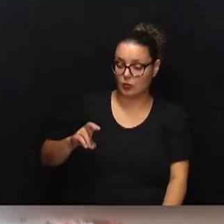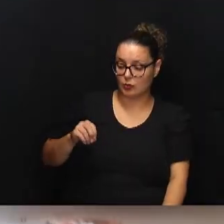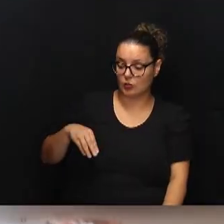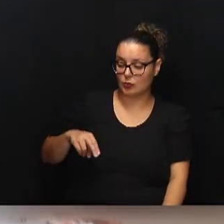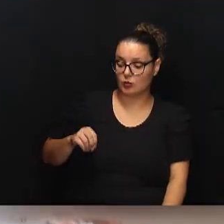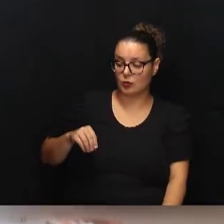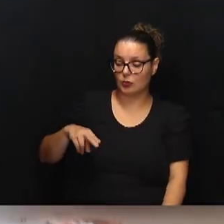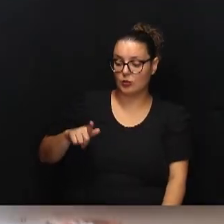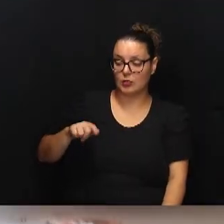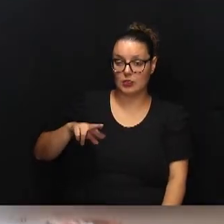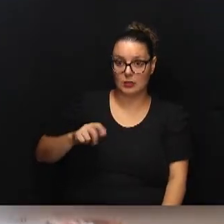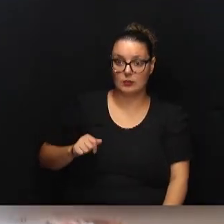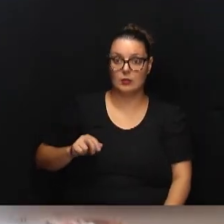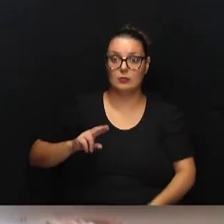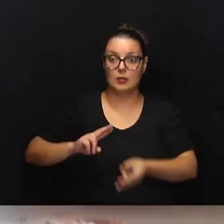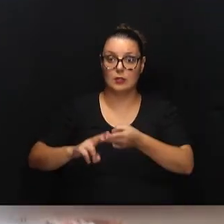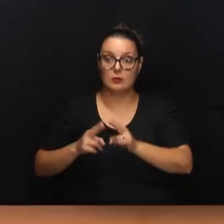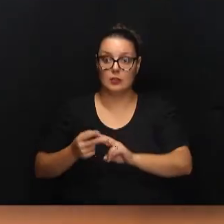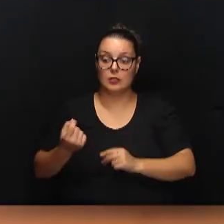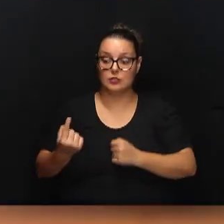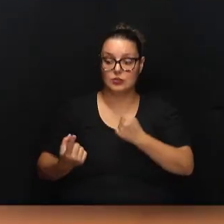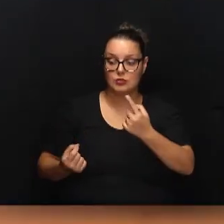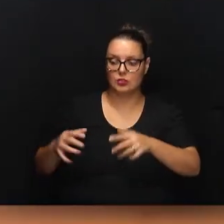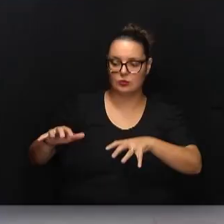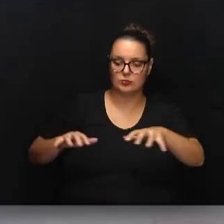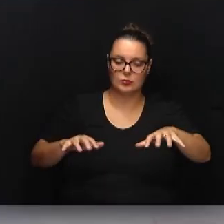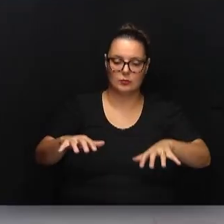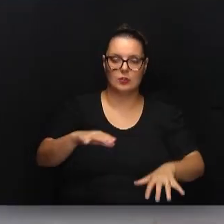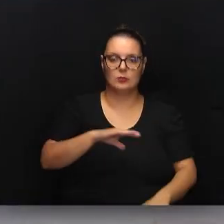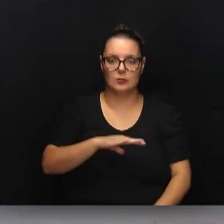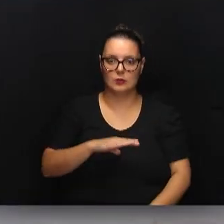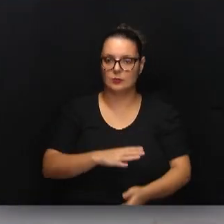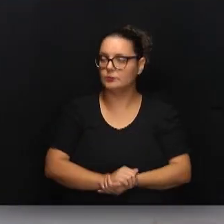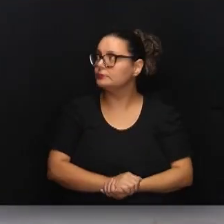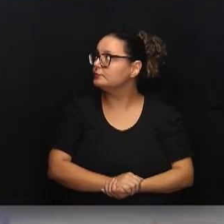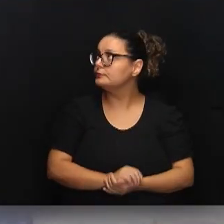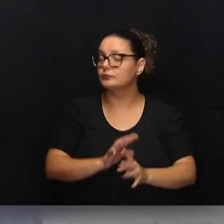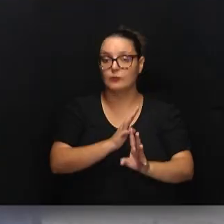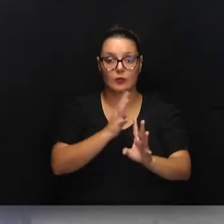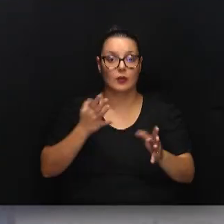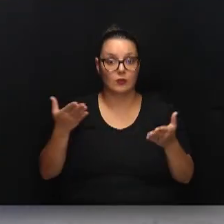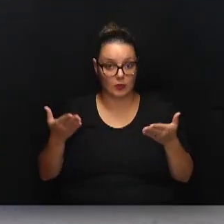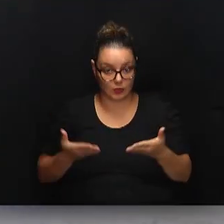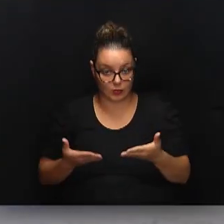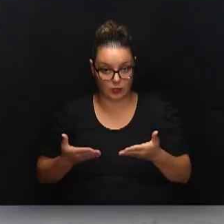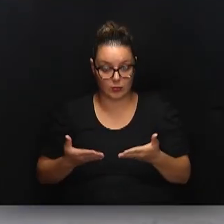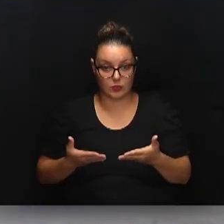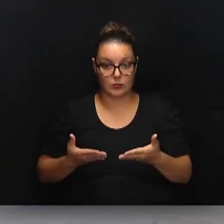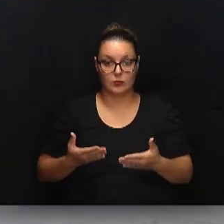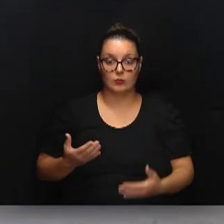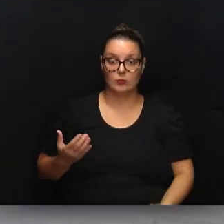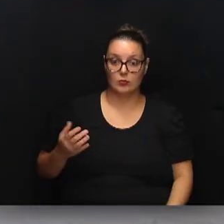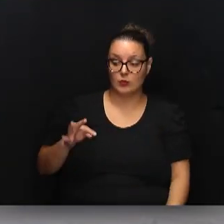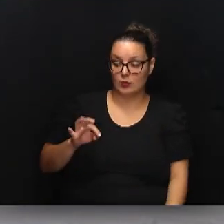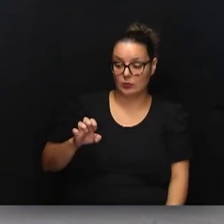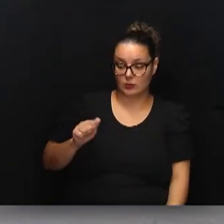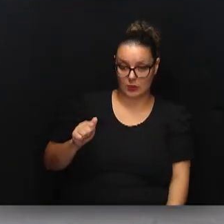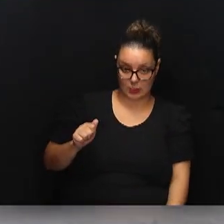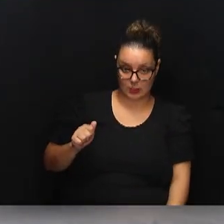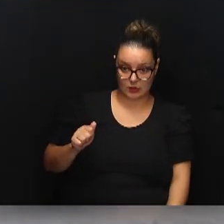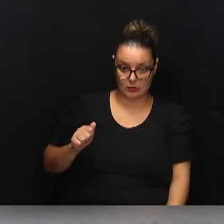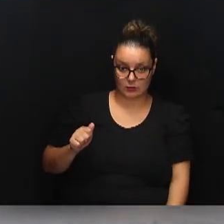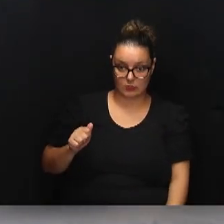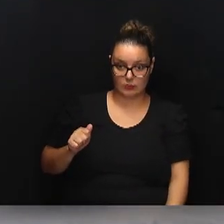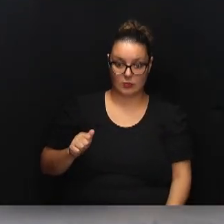para habilitação de algum departamento municipal. A fila hoje para você colocar um TEA sobre